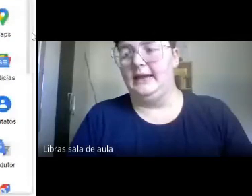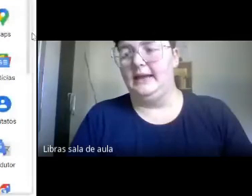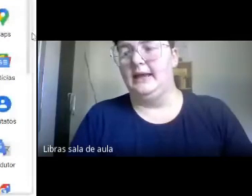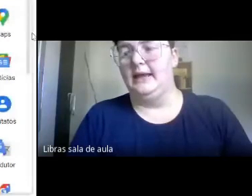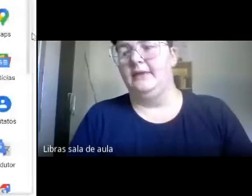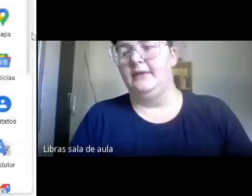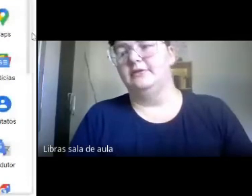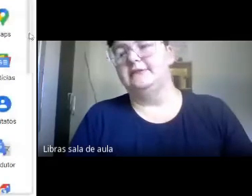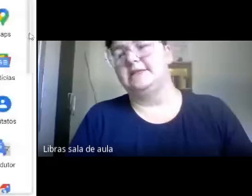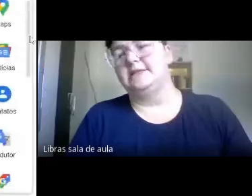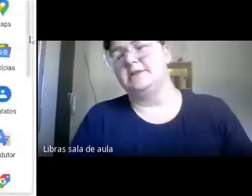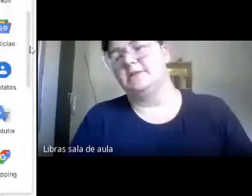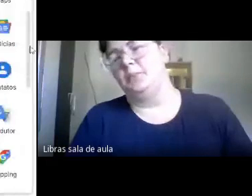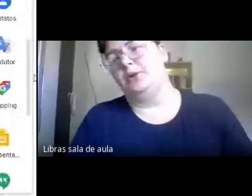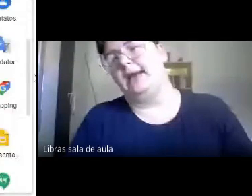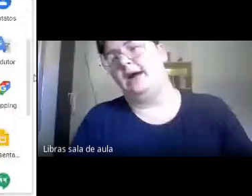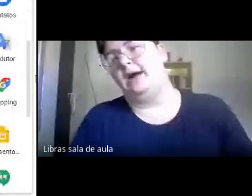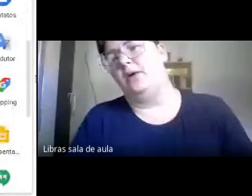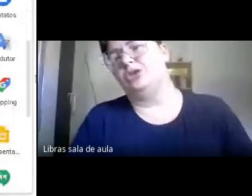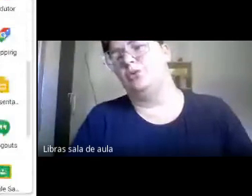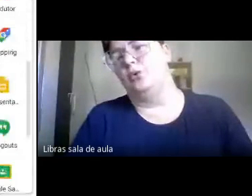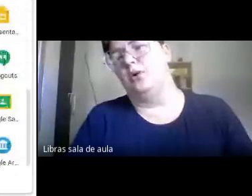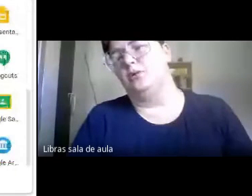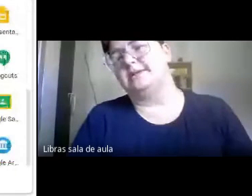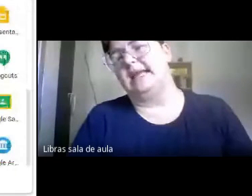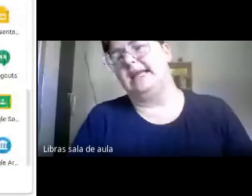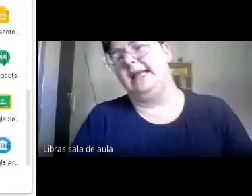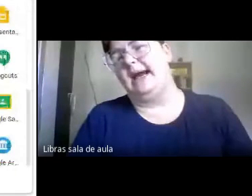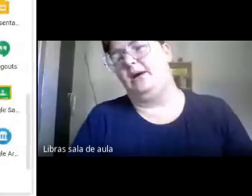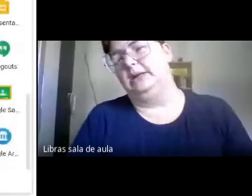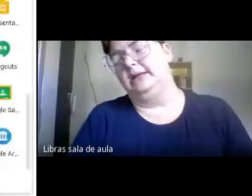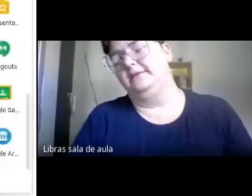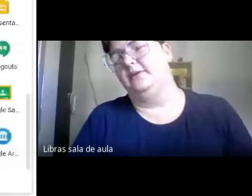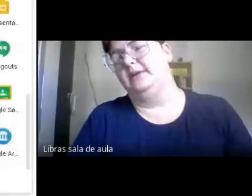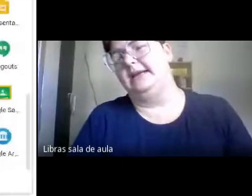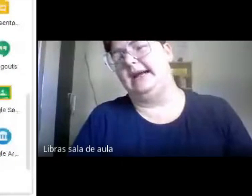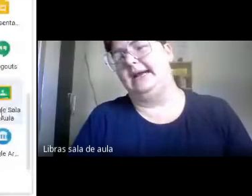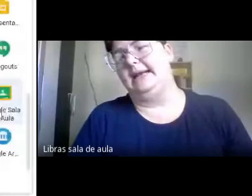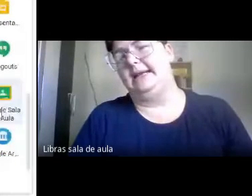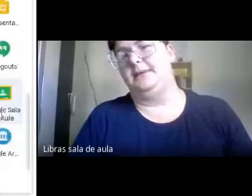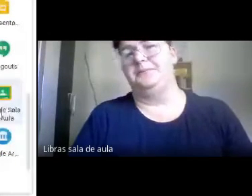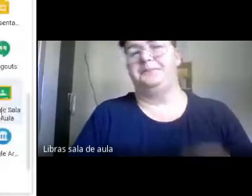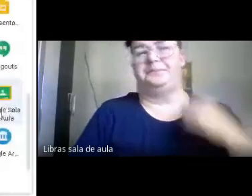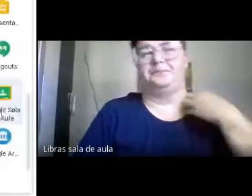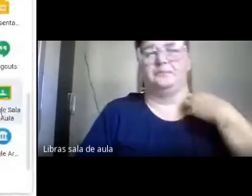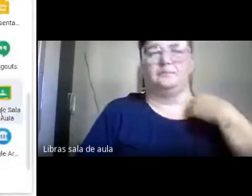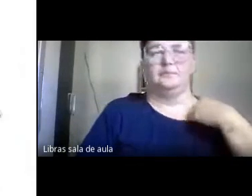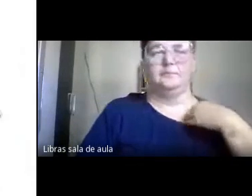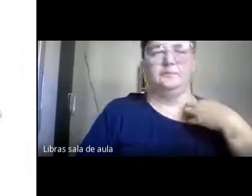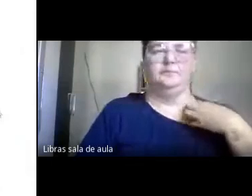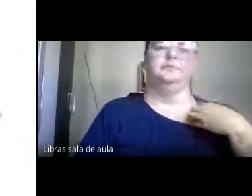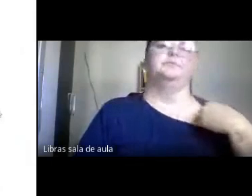Tá? Vocês vão procurar onde diz Google Sala de Aula. Vão clicar ali.